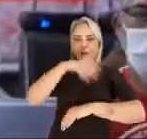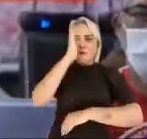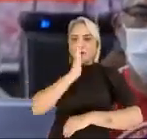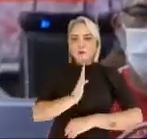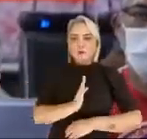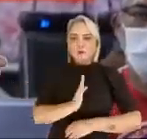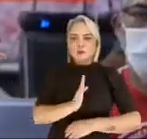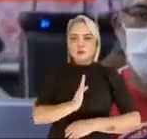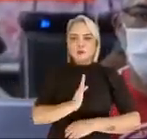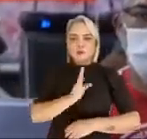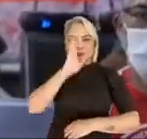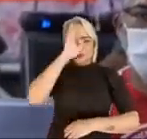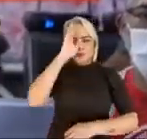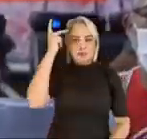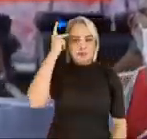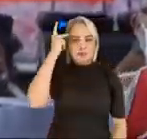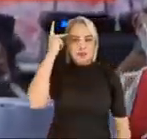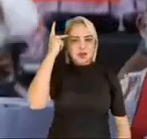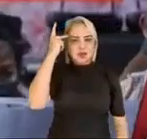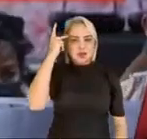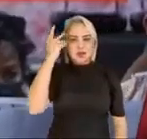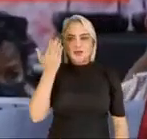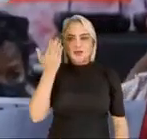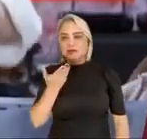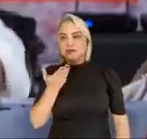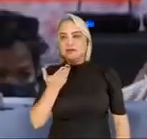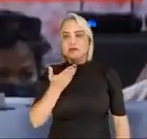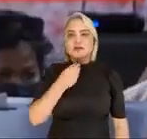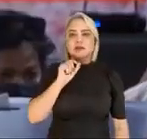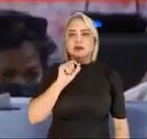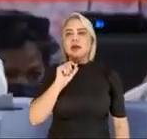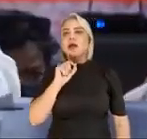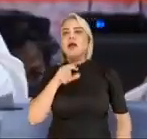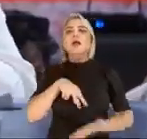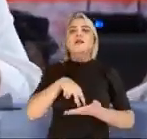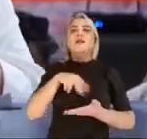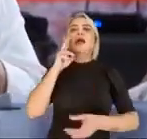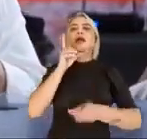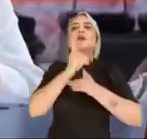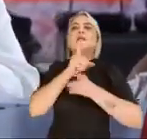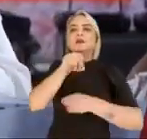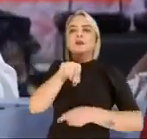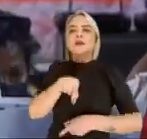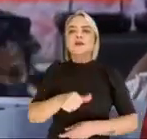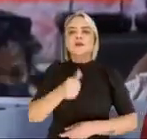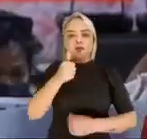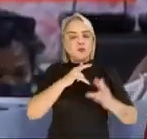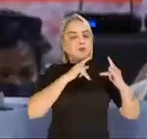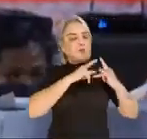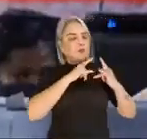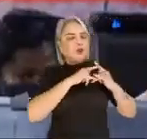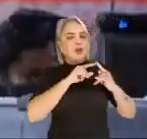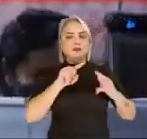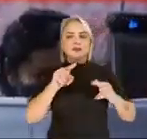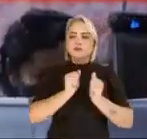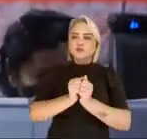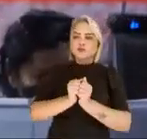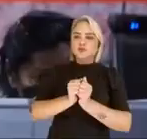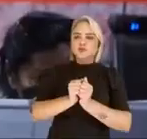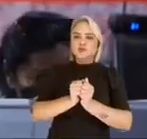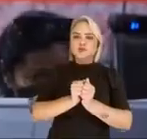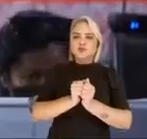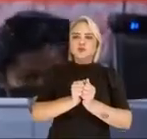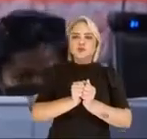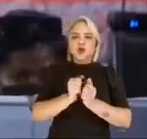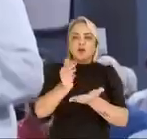São Paulo. Eu não sei se o Douglas Belchior está aqui, está ali na frente, mas ele foi um dos companheiros que esteve lá e a